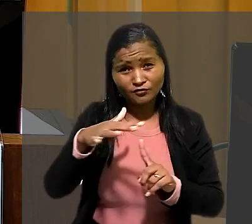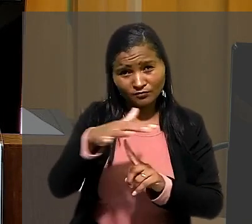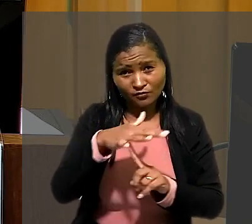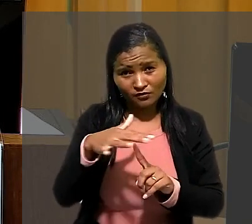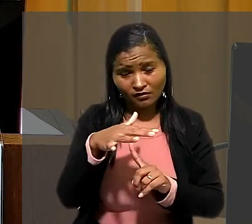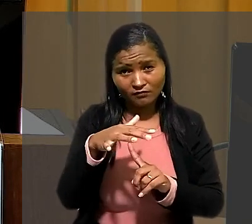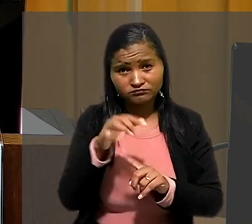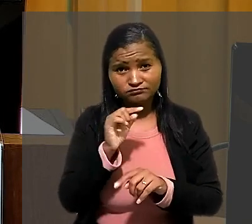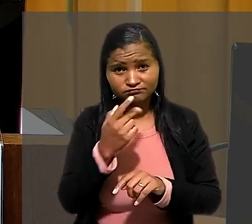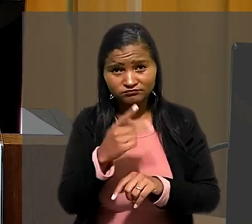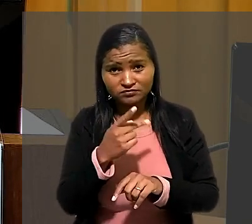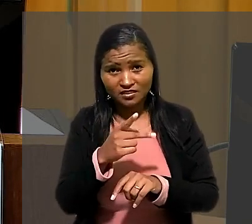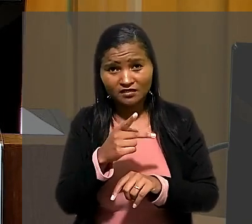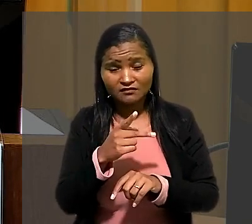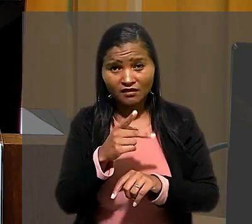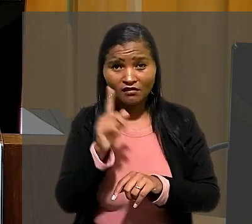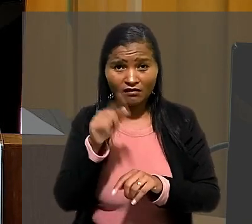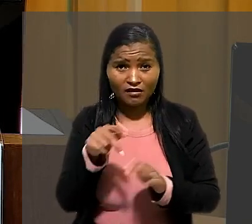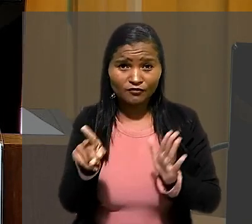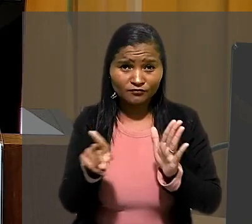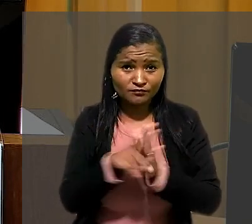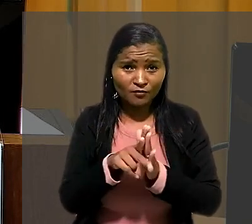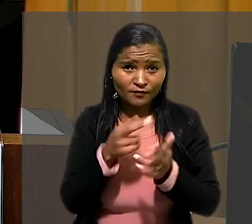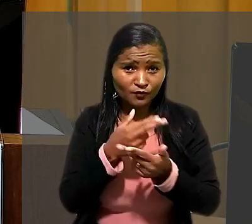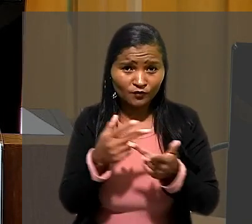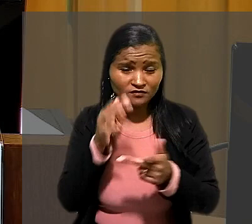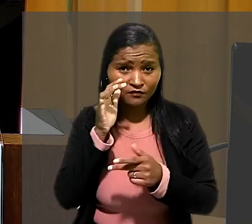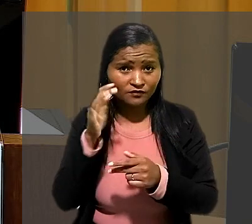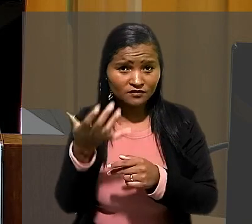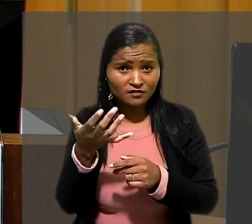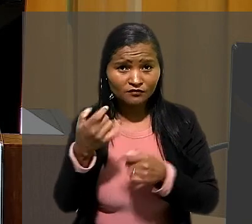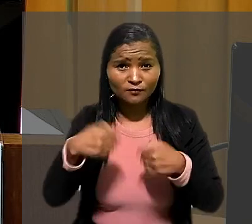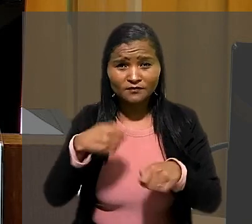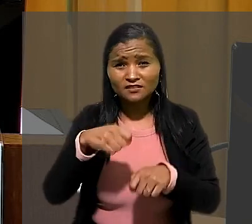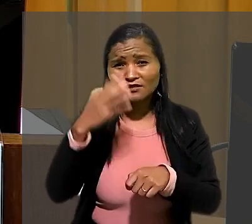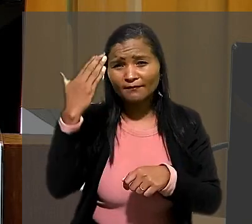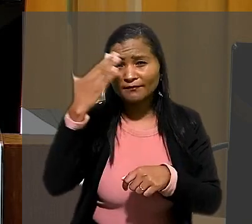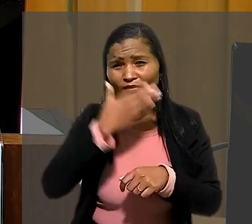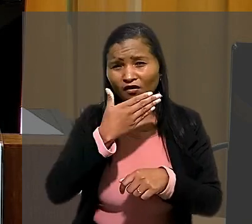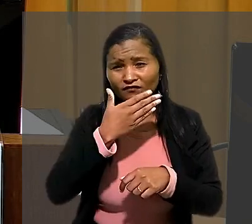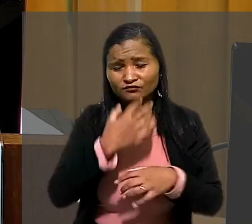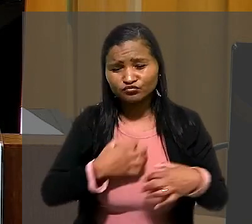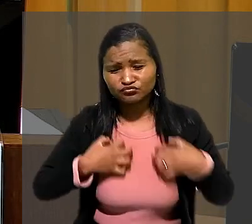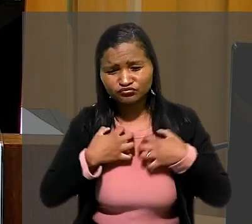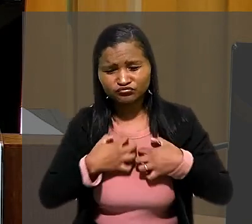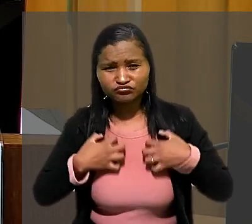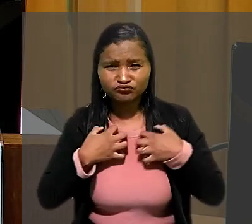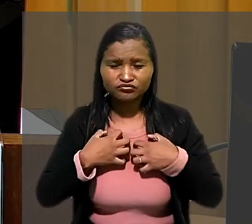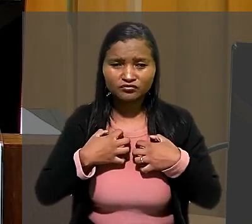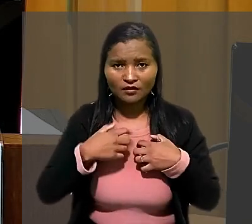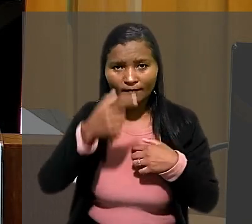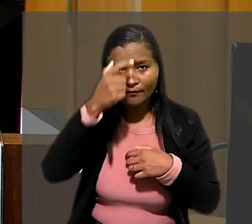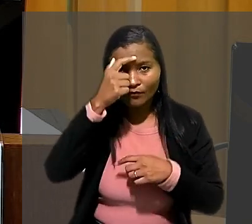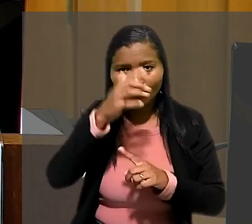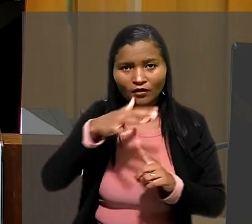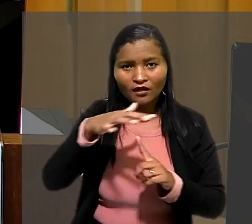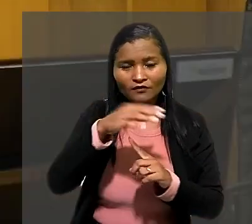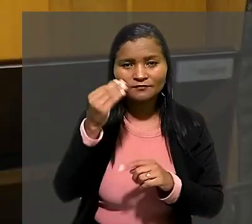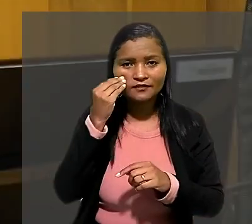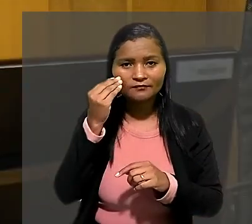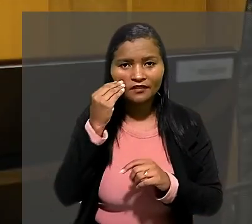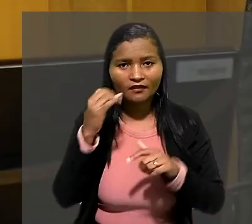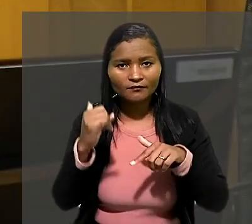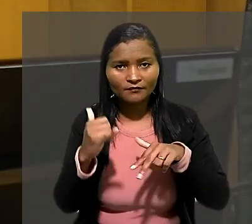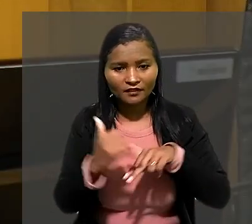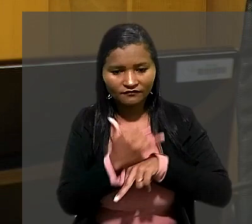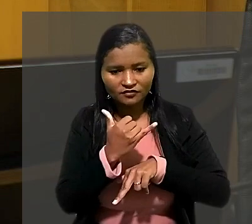moral, nessas circunstâncias, decorre do próprio fato, não sendo necessária a prova do abalo moral experimentado pela vítima.